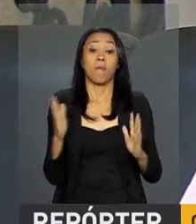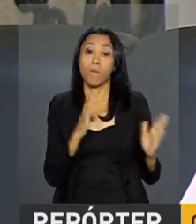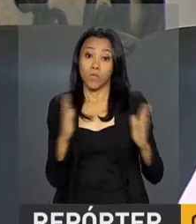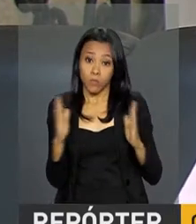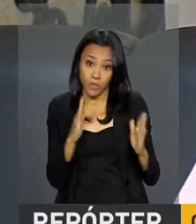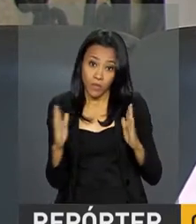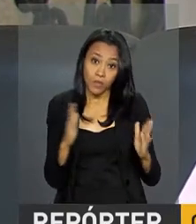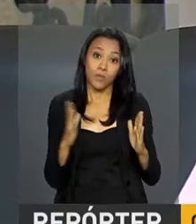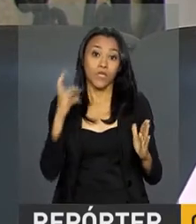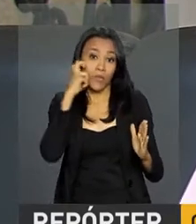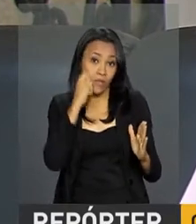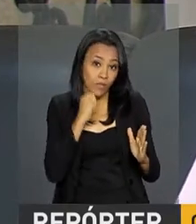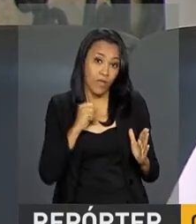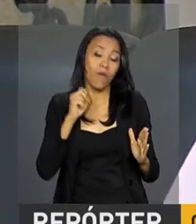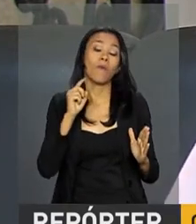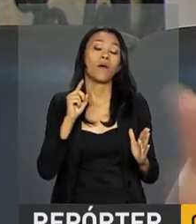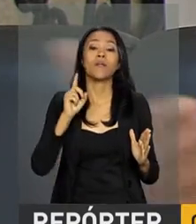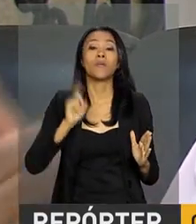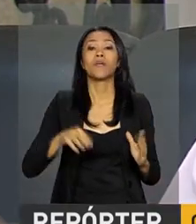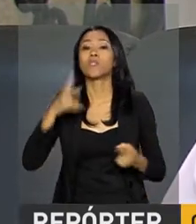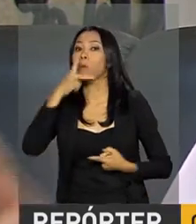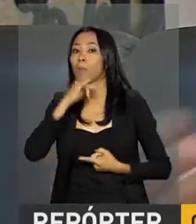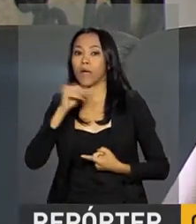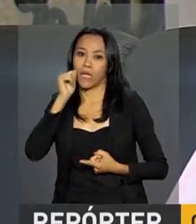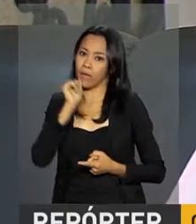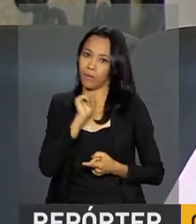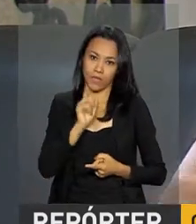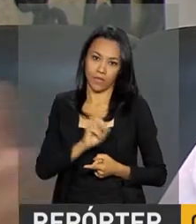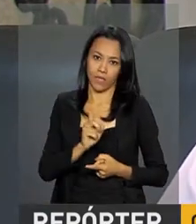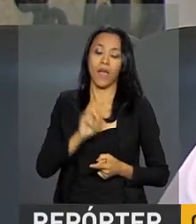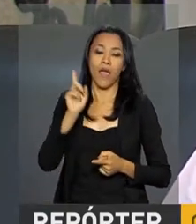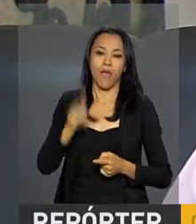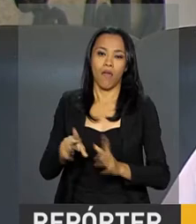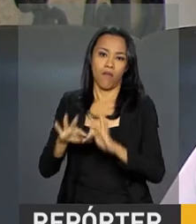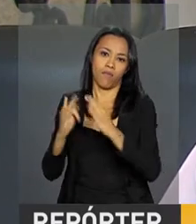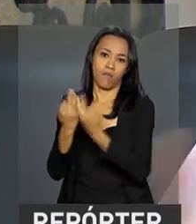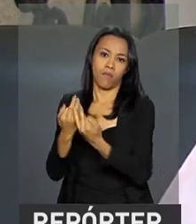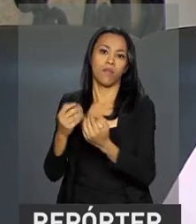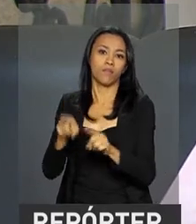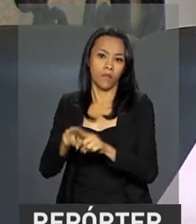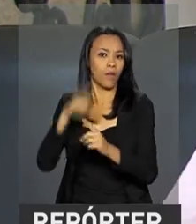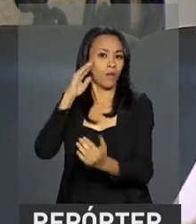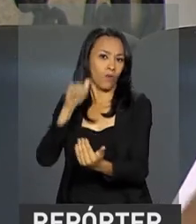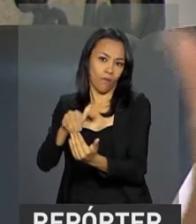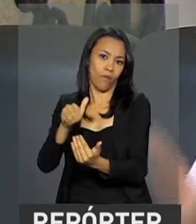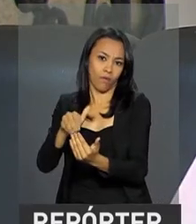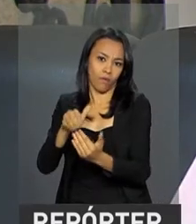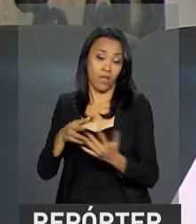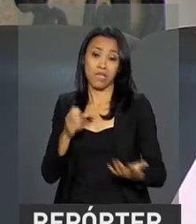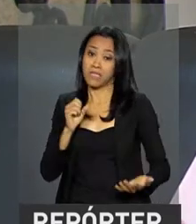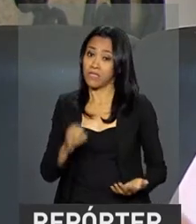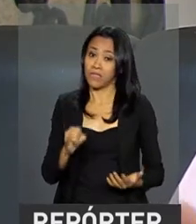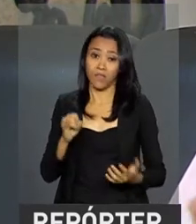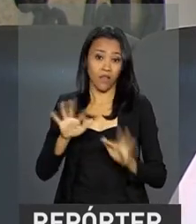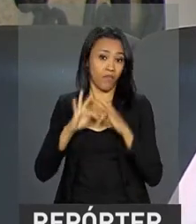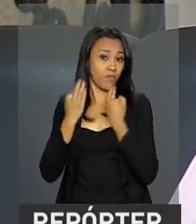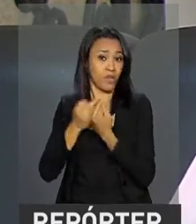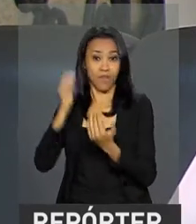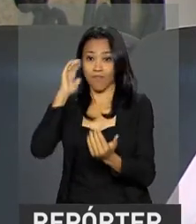enfatizar isso não processo do pai e da mãe é um processo da família se a família não adotar